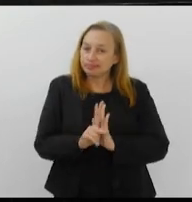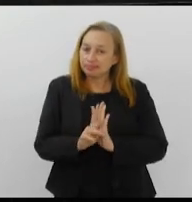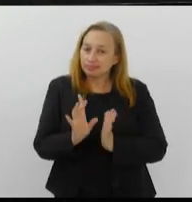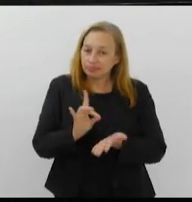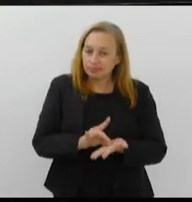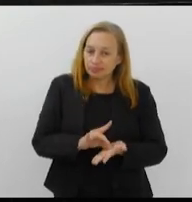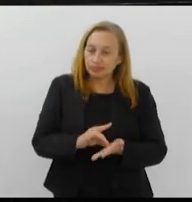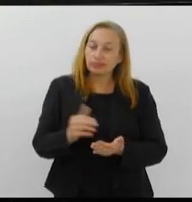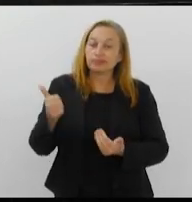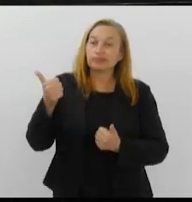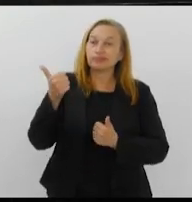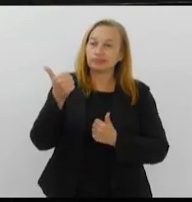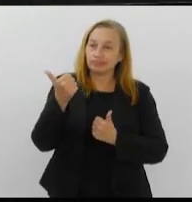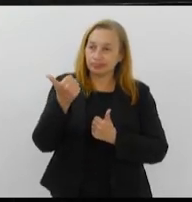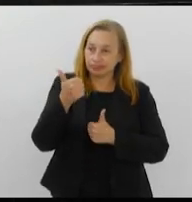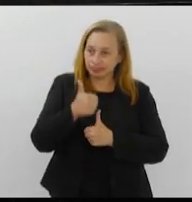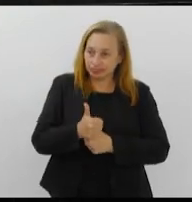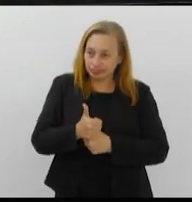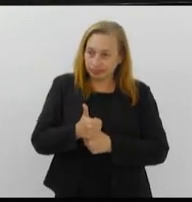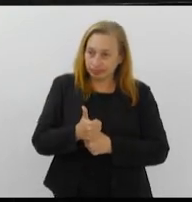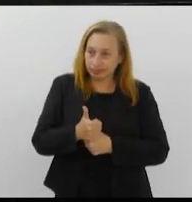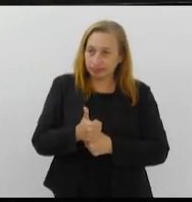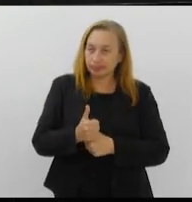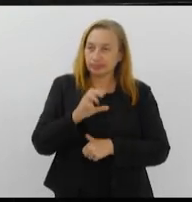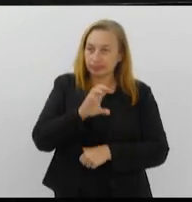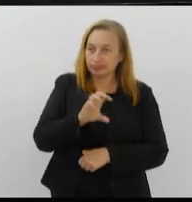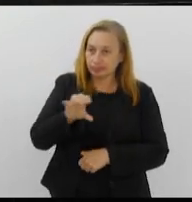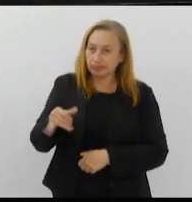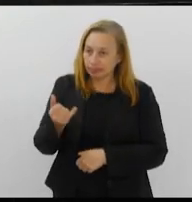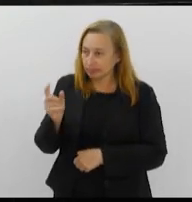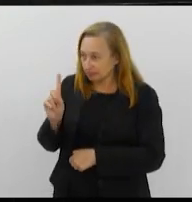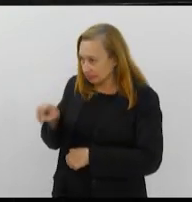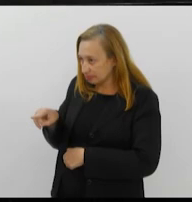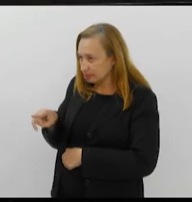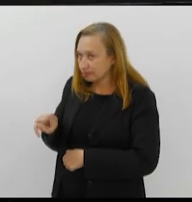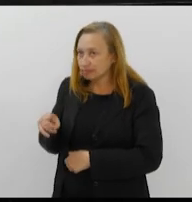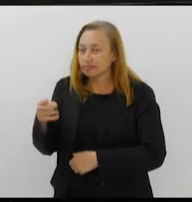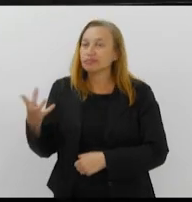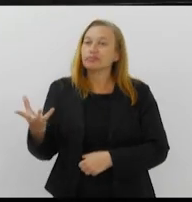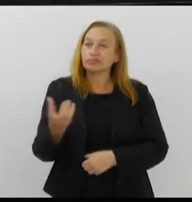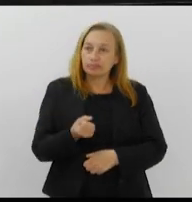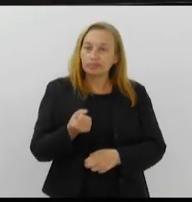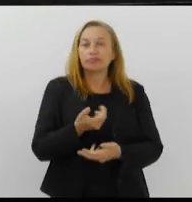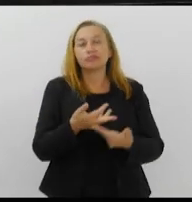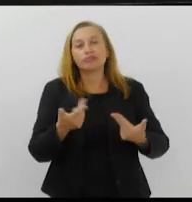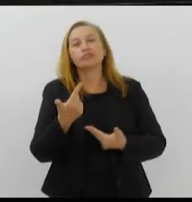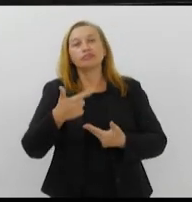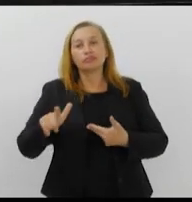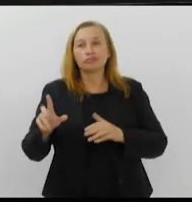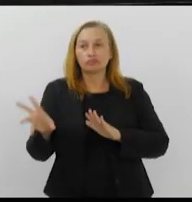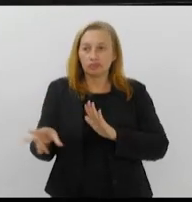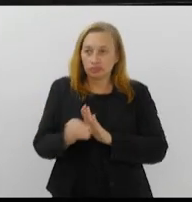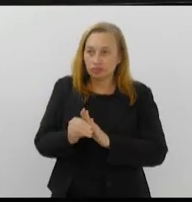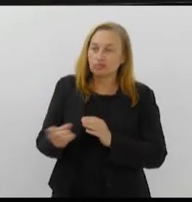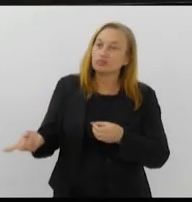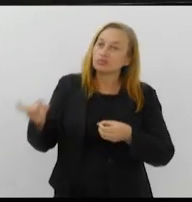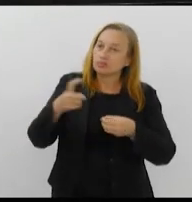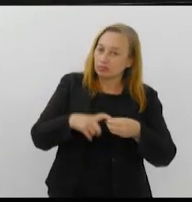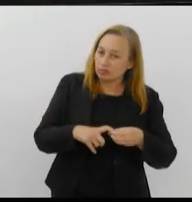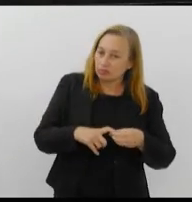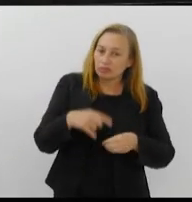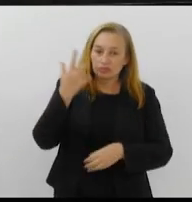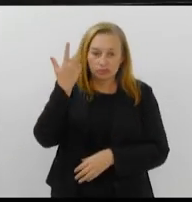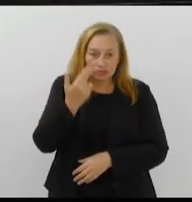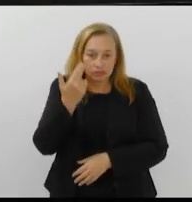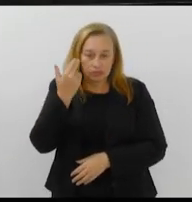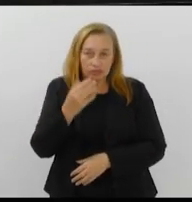é um substitutivo da CCJ, né, que recebeu já várias outras emendas e voltará naturalmente